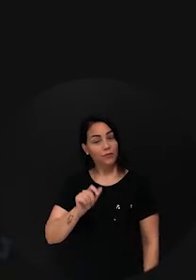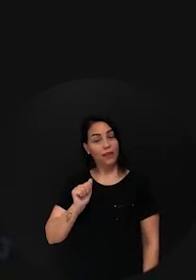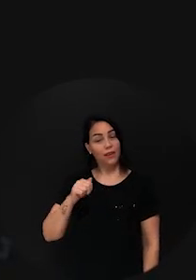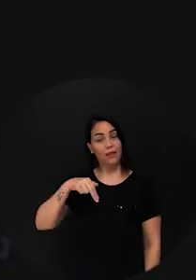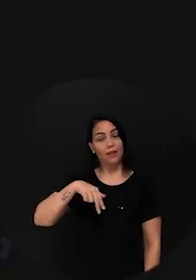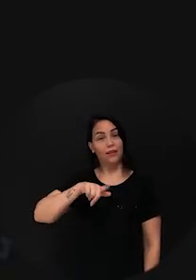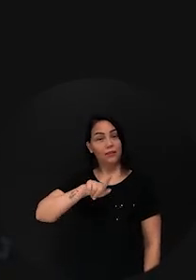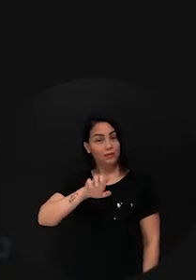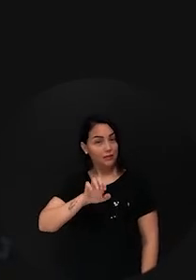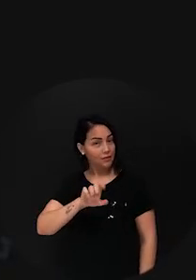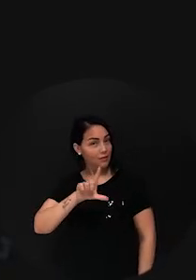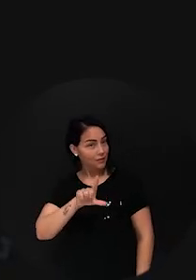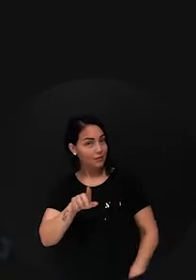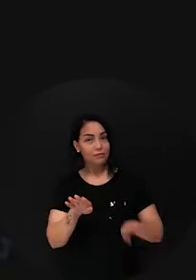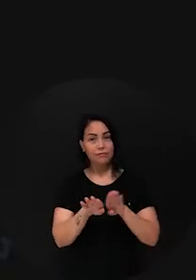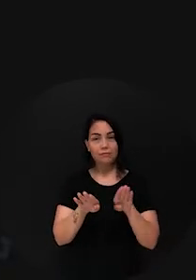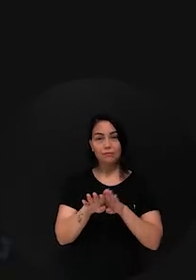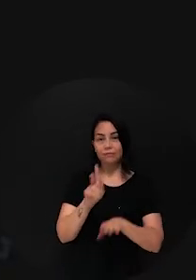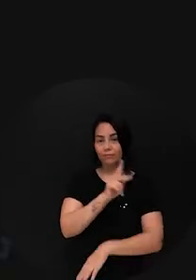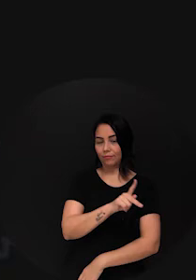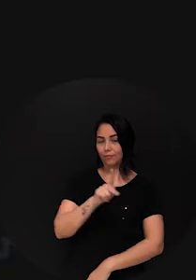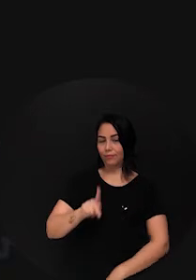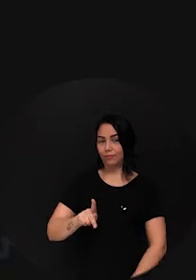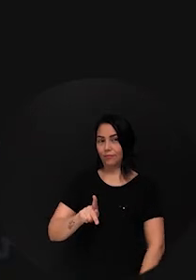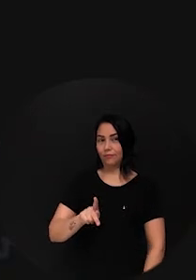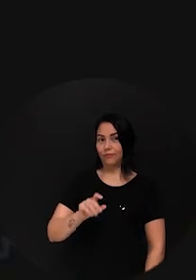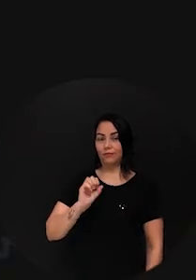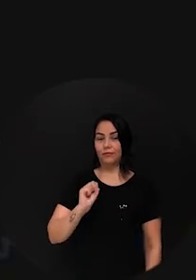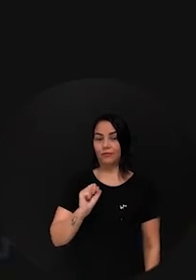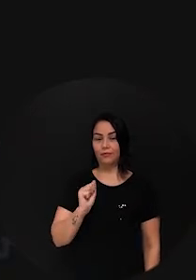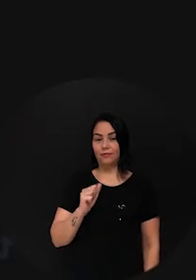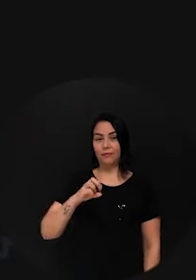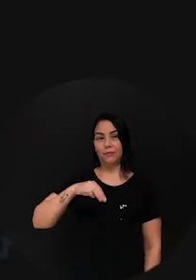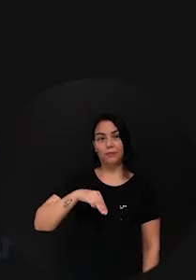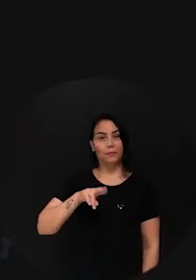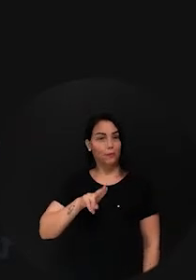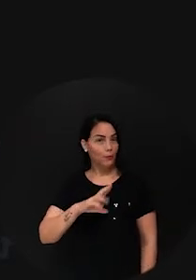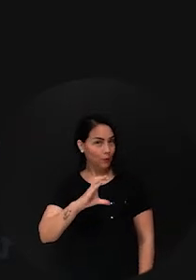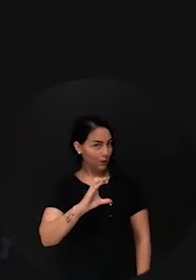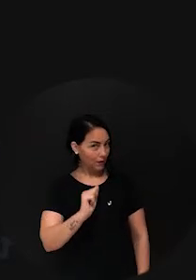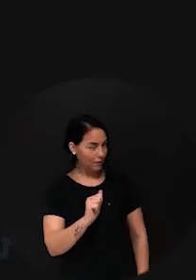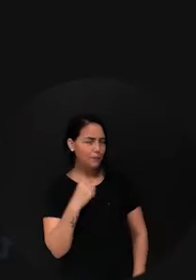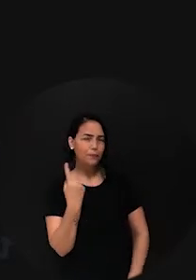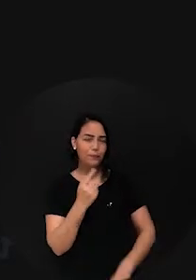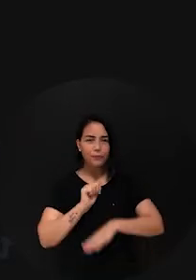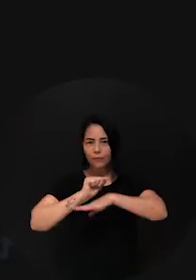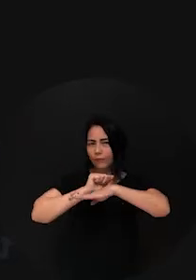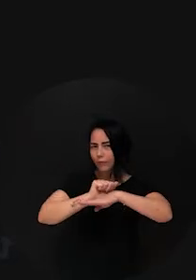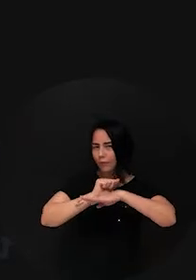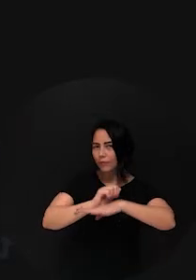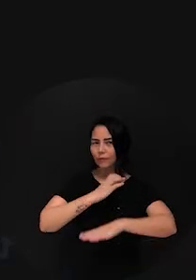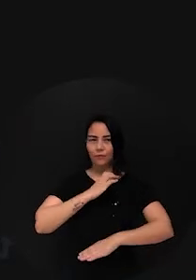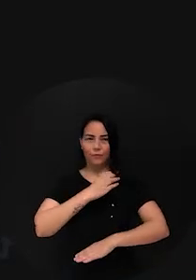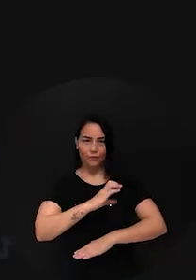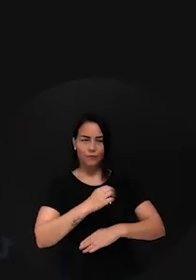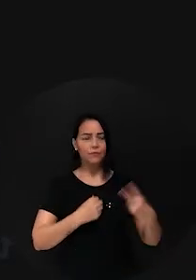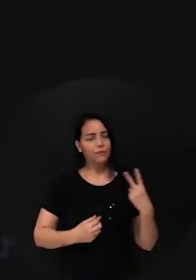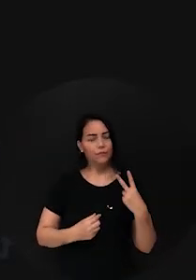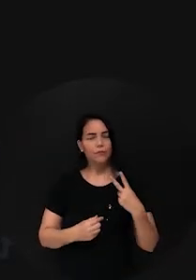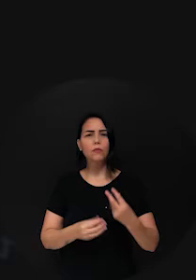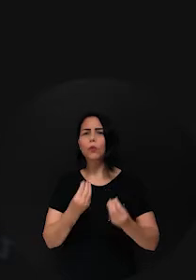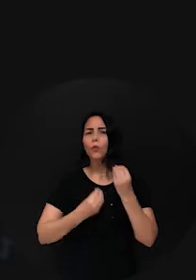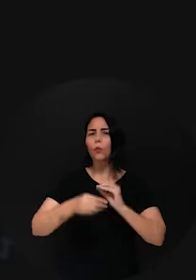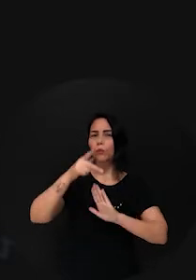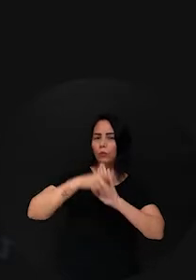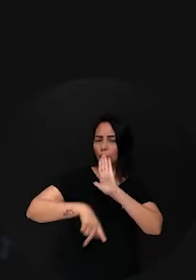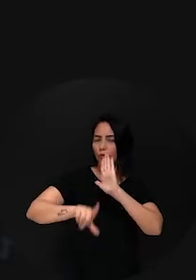são assistentes de coordenação. O projeto Música para Todos tem como forma